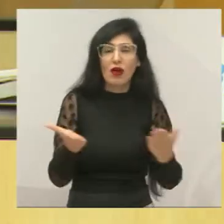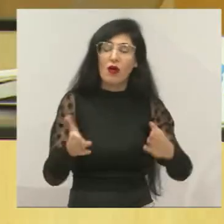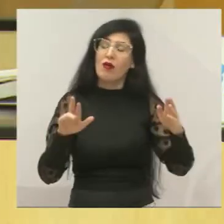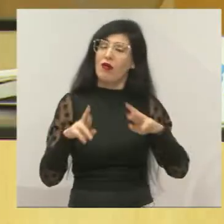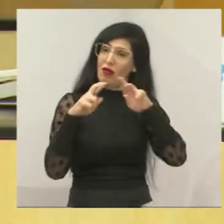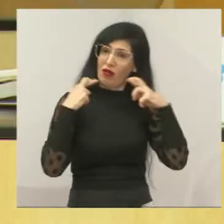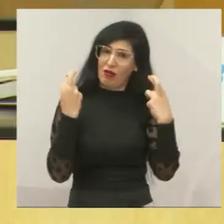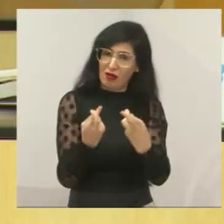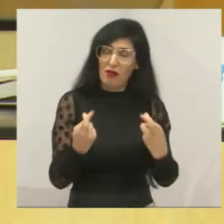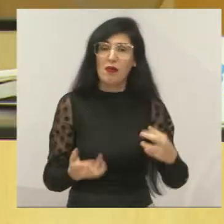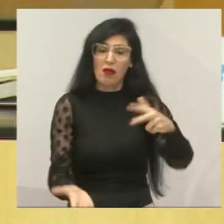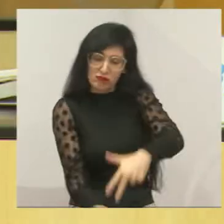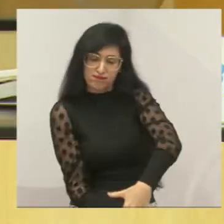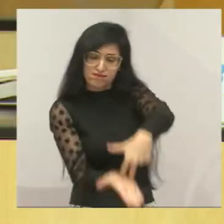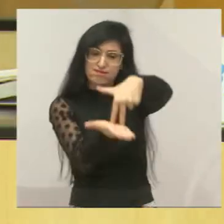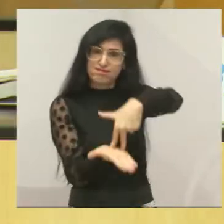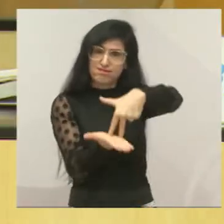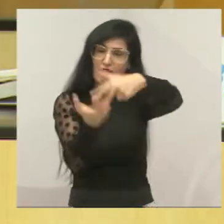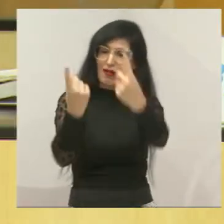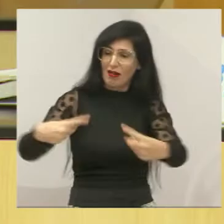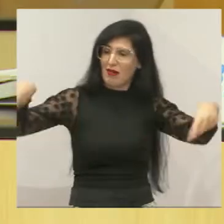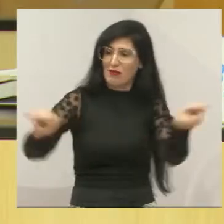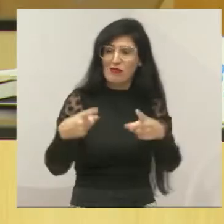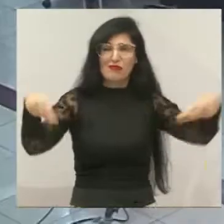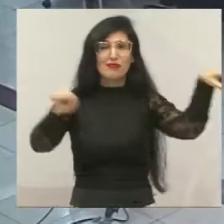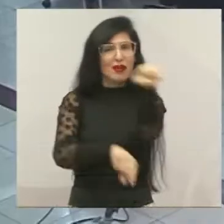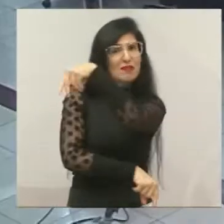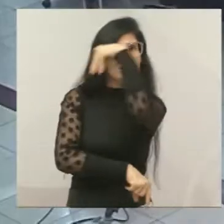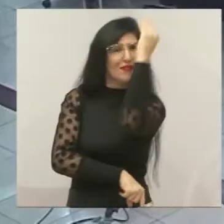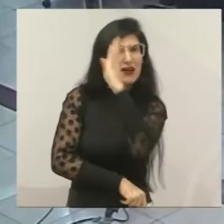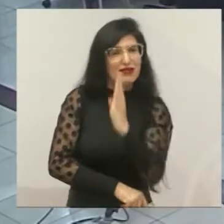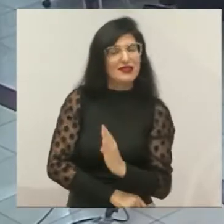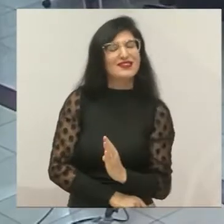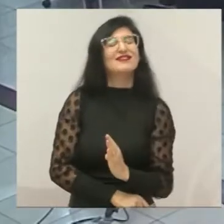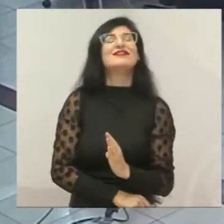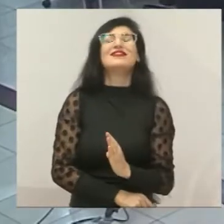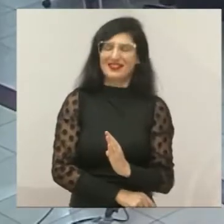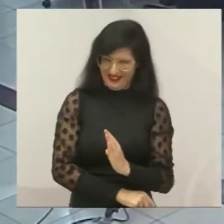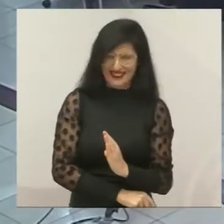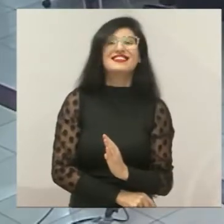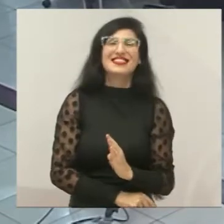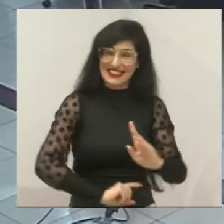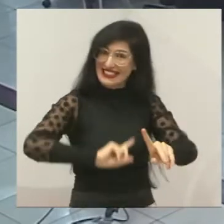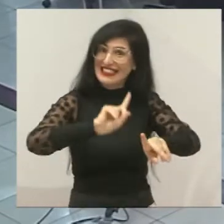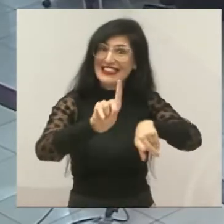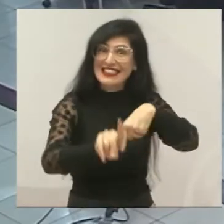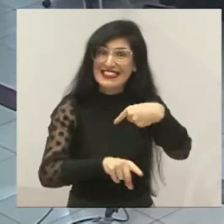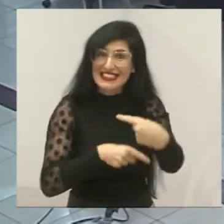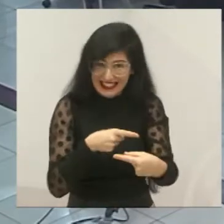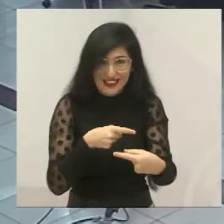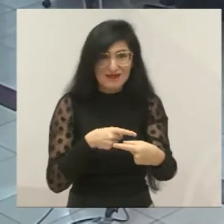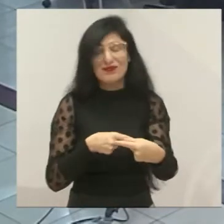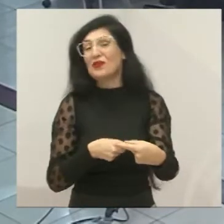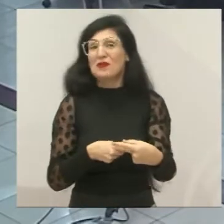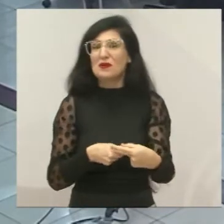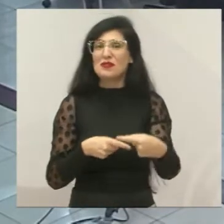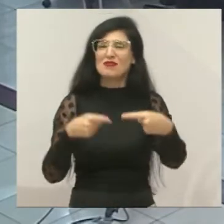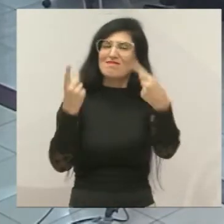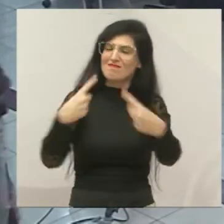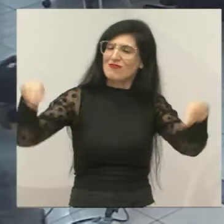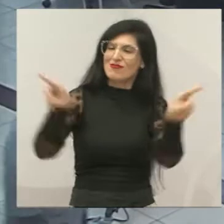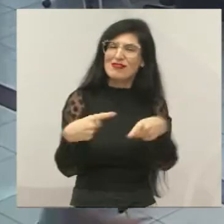Peço a todos que se levantem para a execução do hino nacional brasileiro. Logo após a execução do